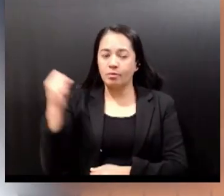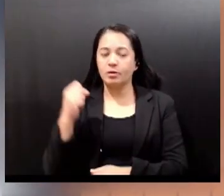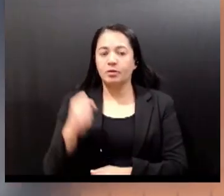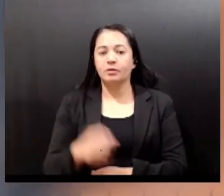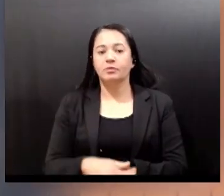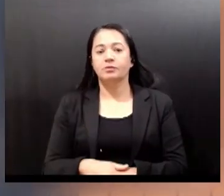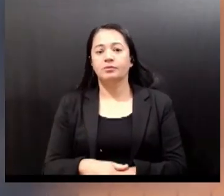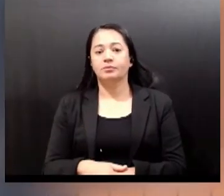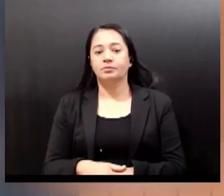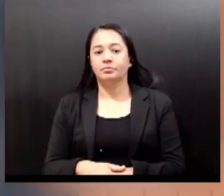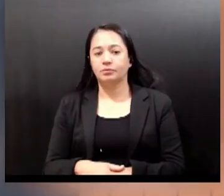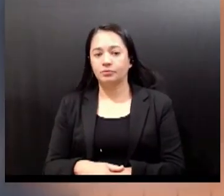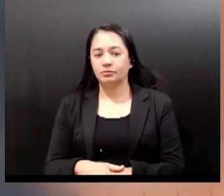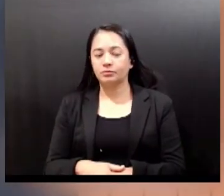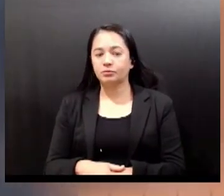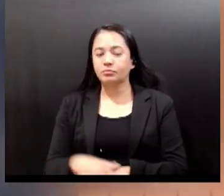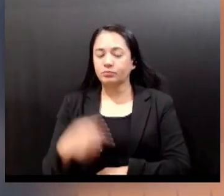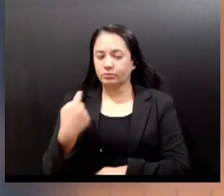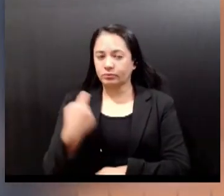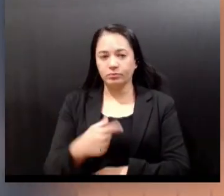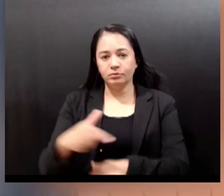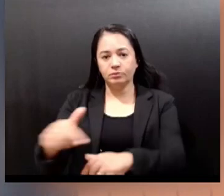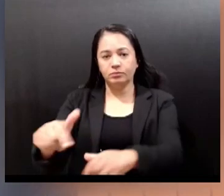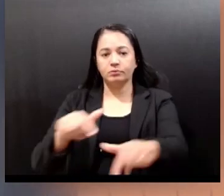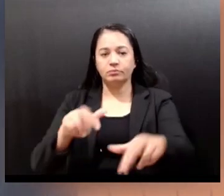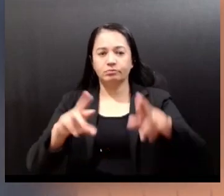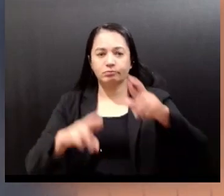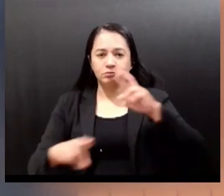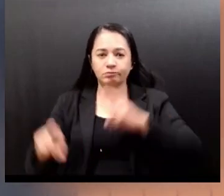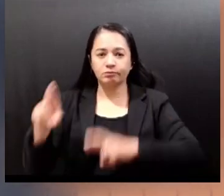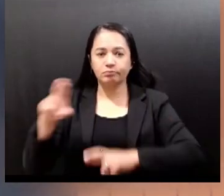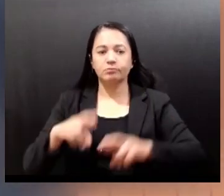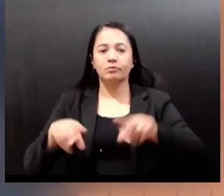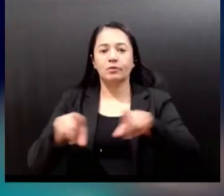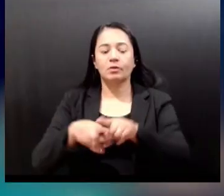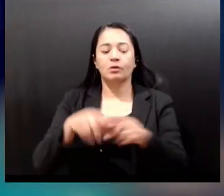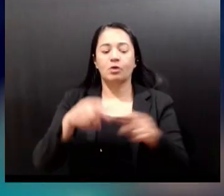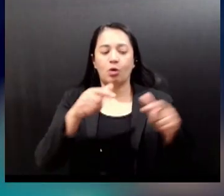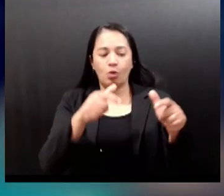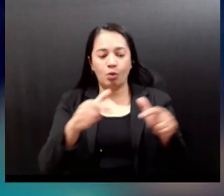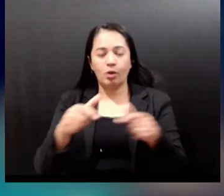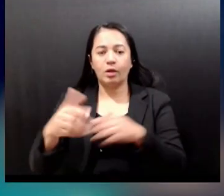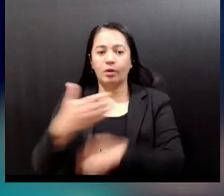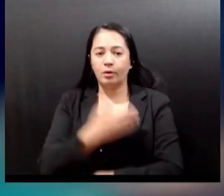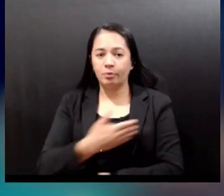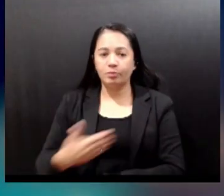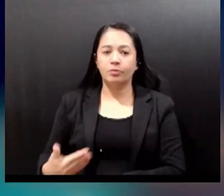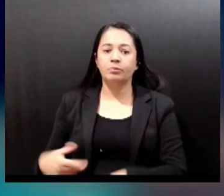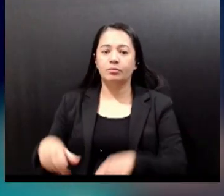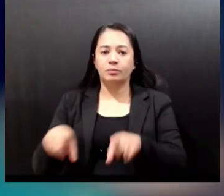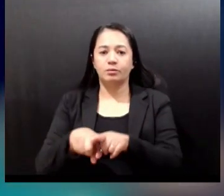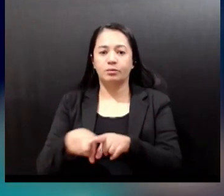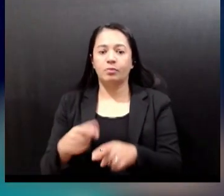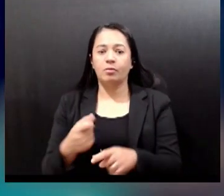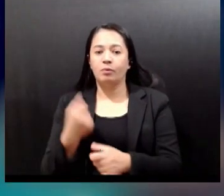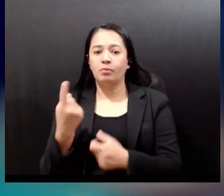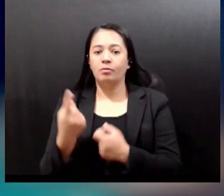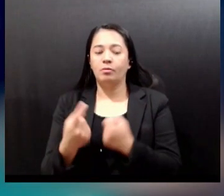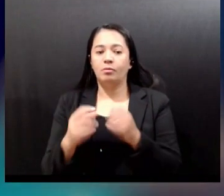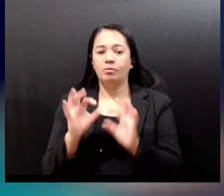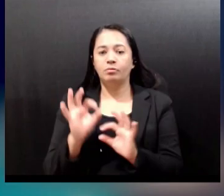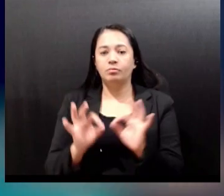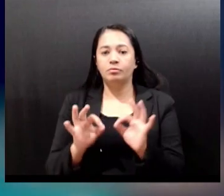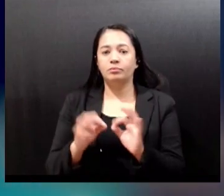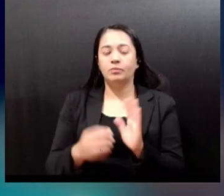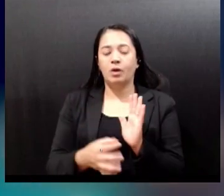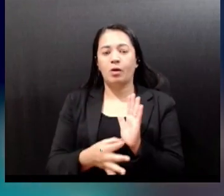nós atuamos nessa fiscalização também e os órgãos públicos também atuam na fiscalização. Alguns ajustes foram sugeridos no que diz